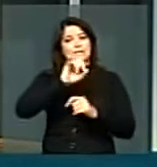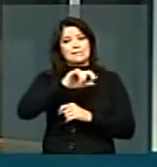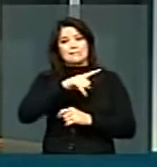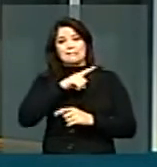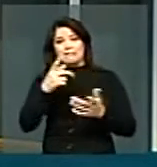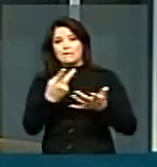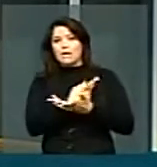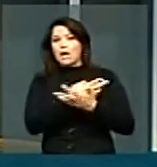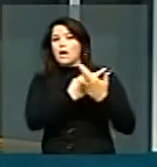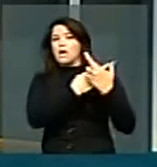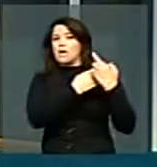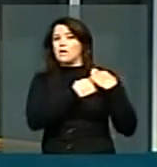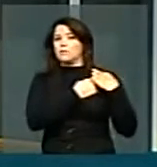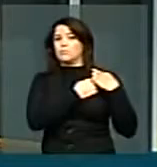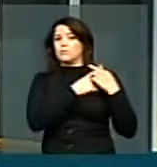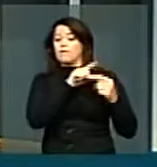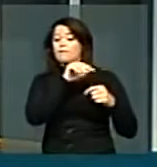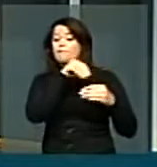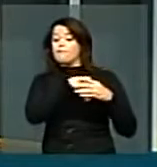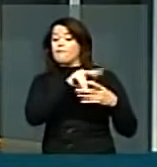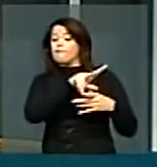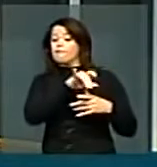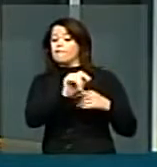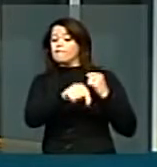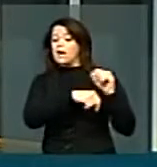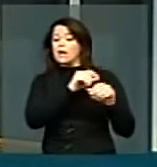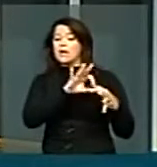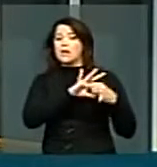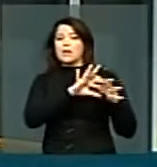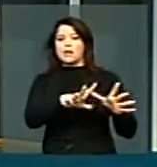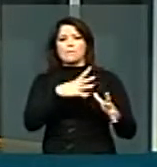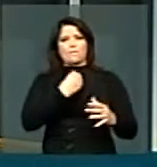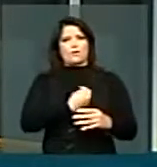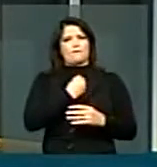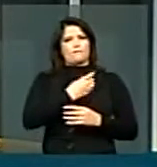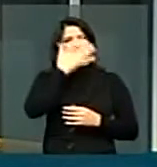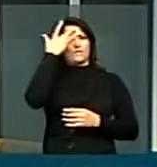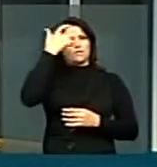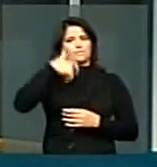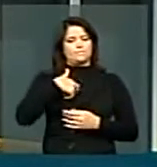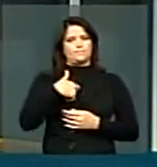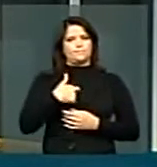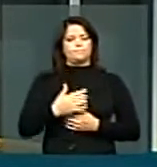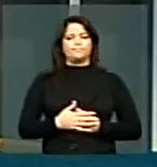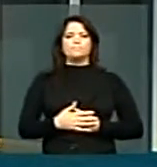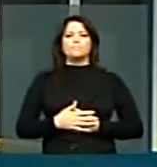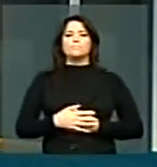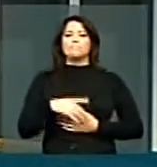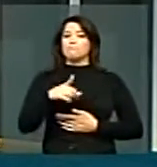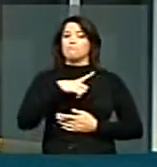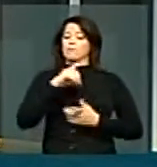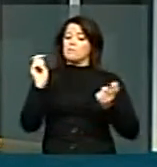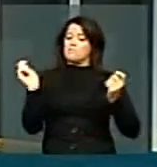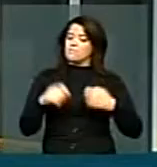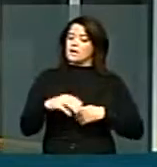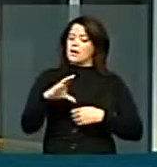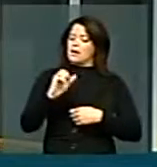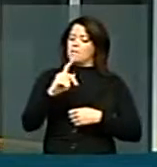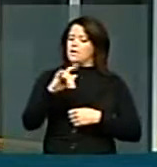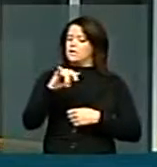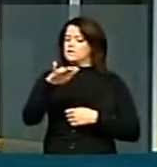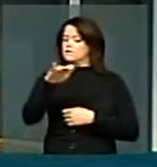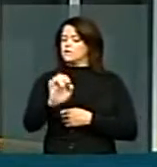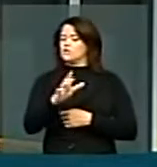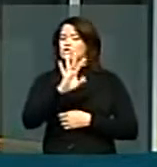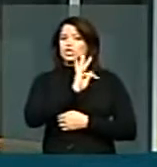a responsabilidade sobre o exercício da liberdade, da vida de alguém, você tem que ter a capacidade